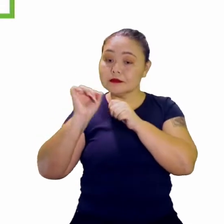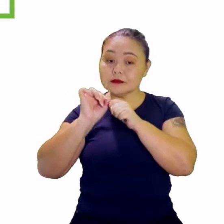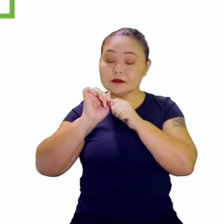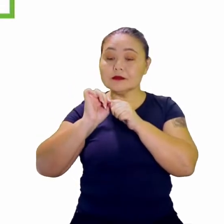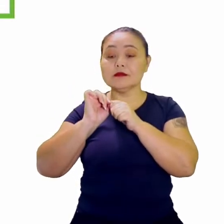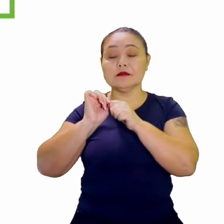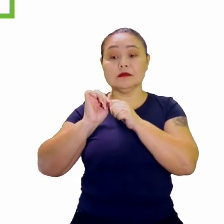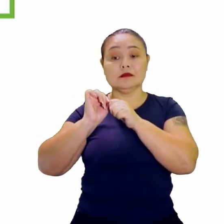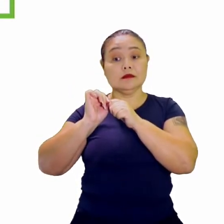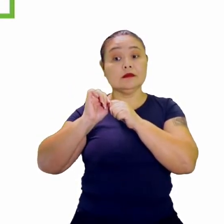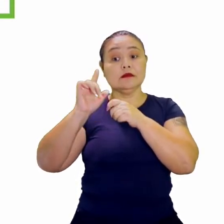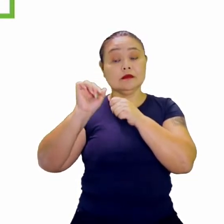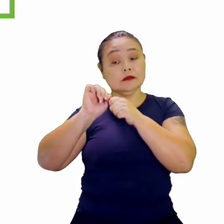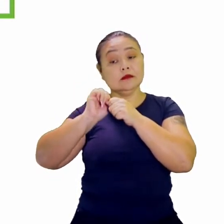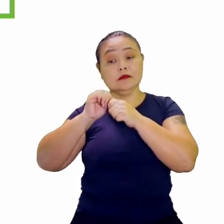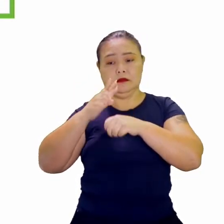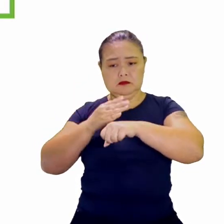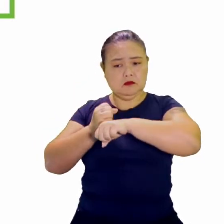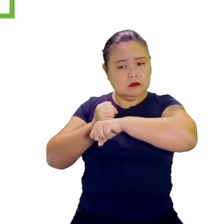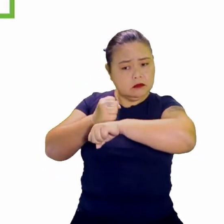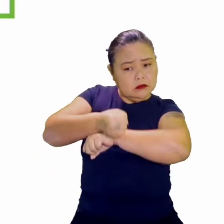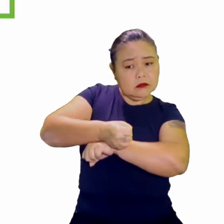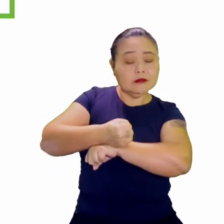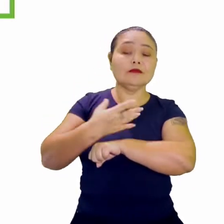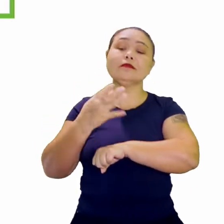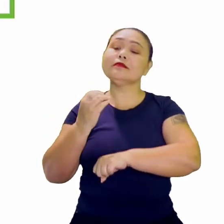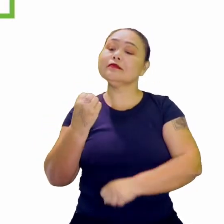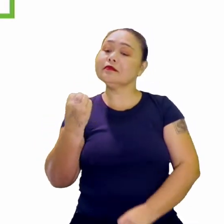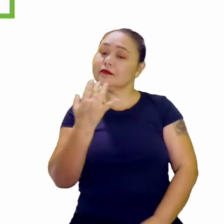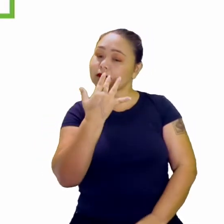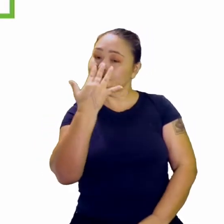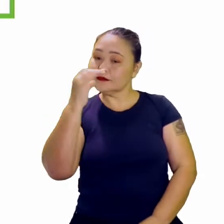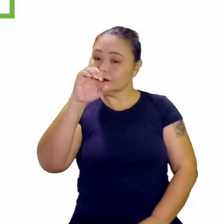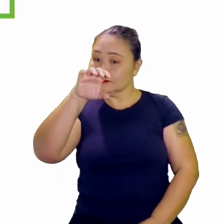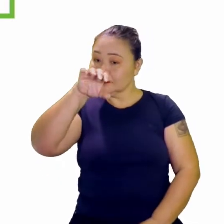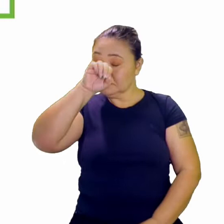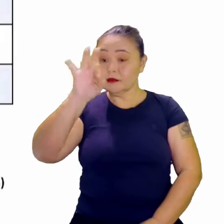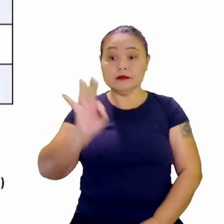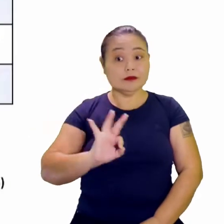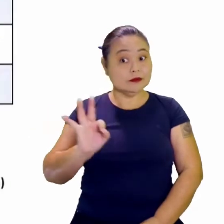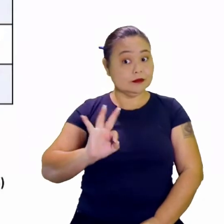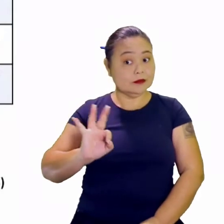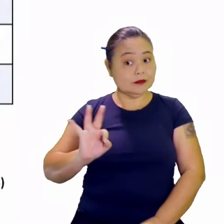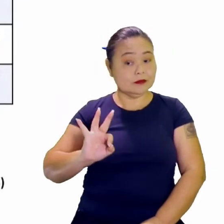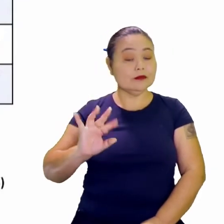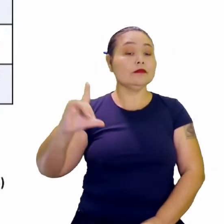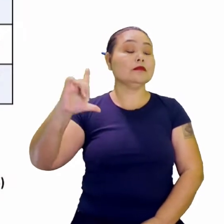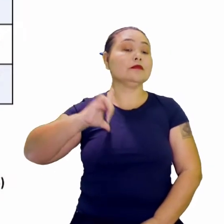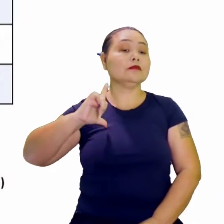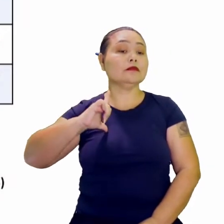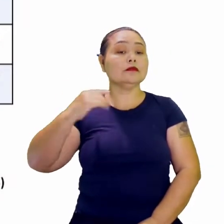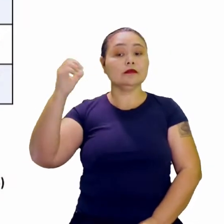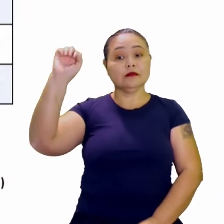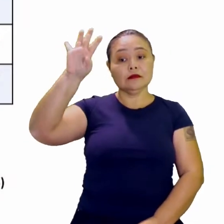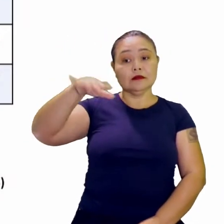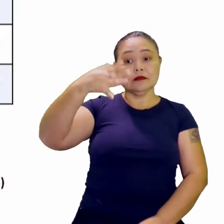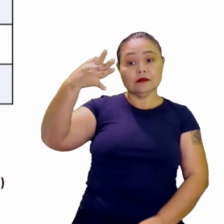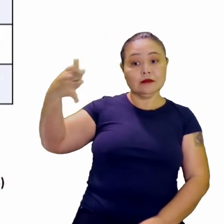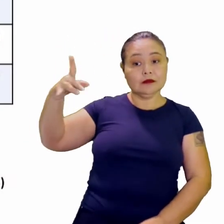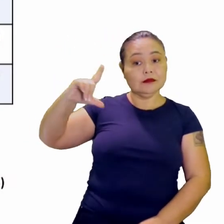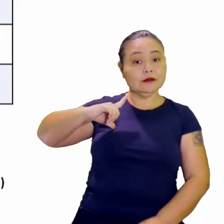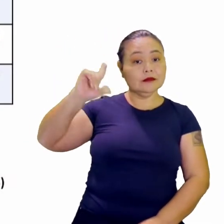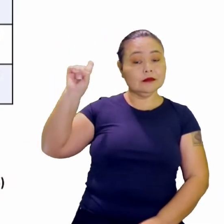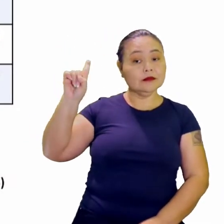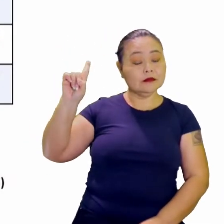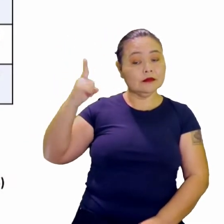é o anaeróbio. Vamos analisando. Aí nós temos um quadro. Nesse quadro